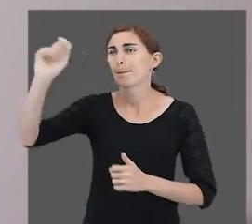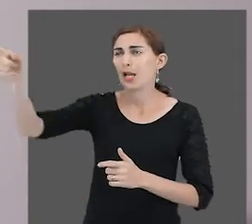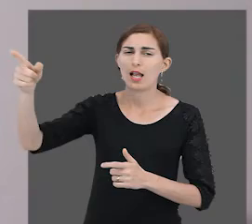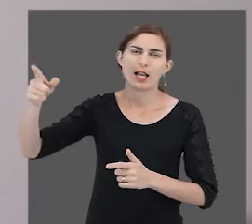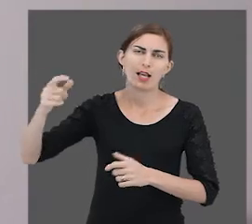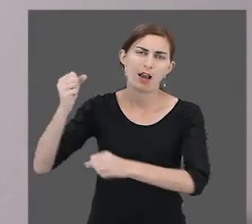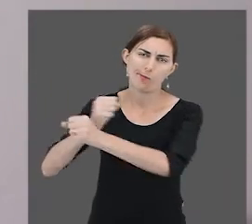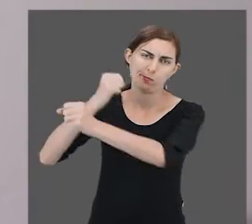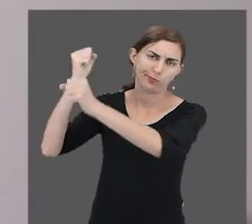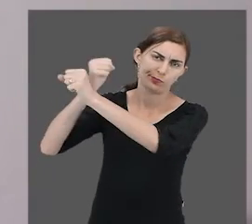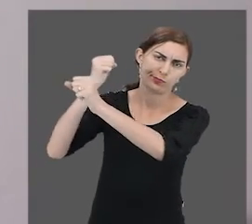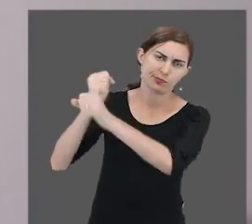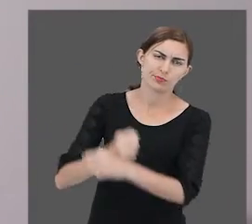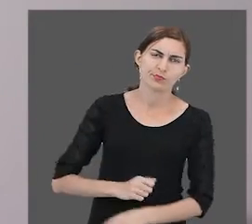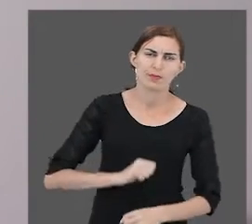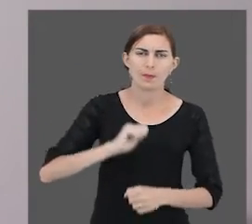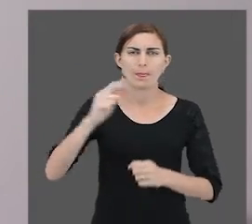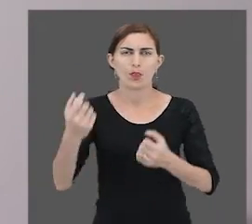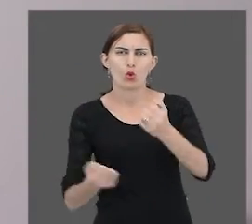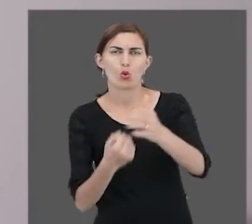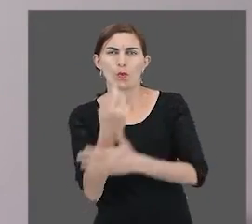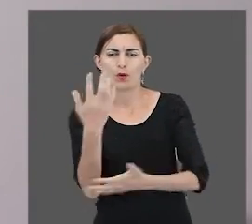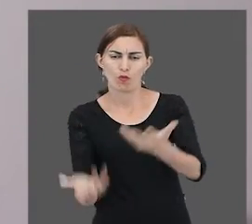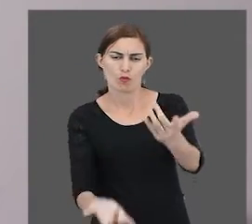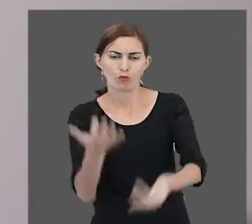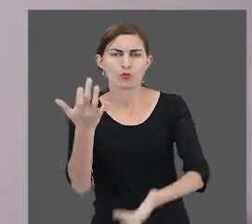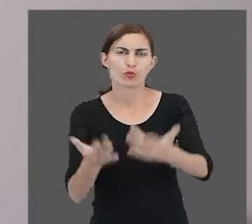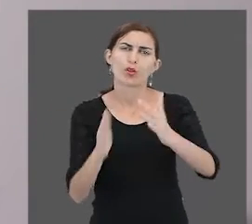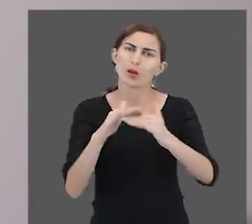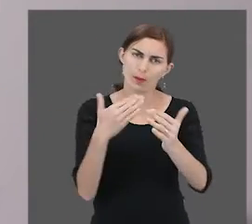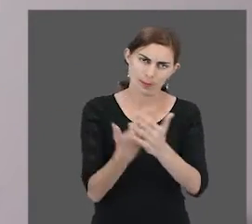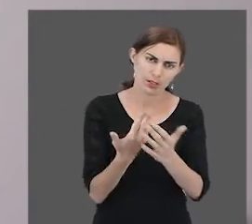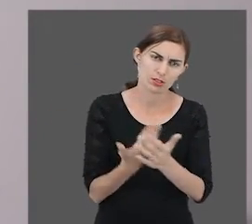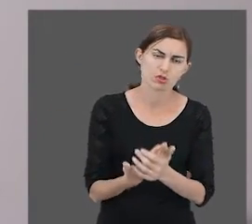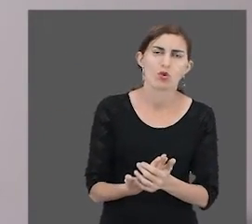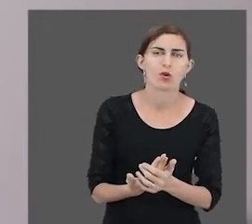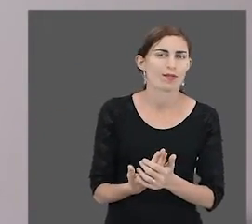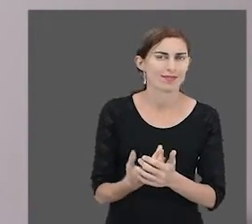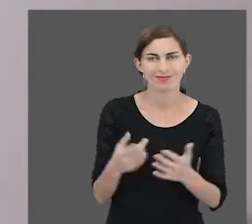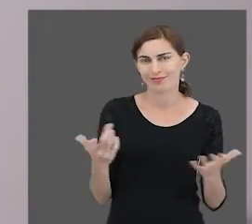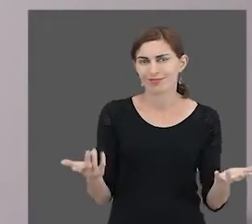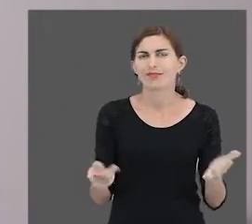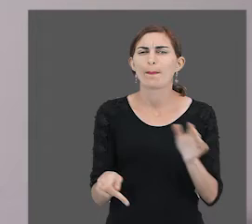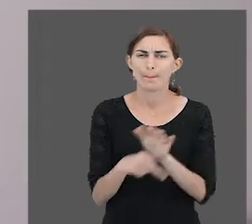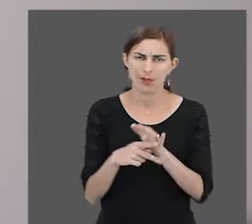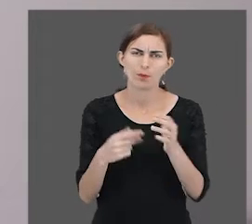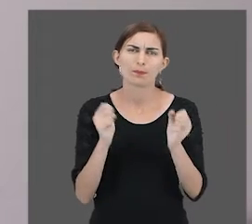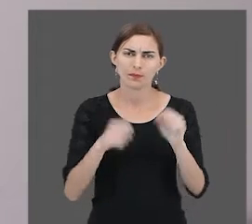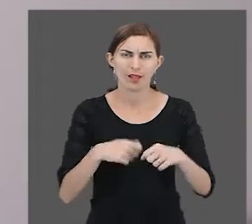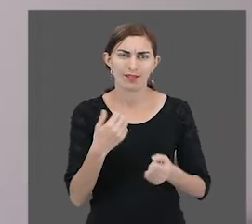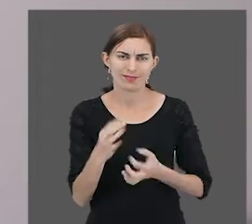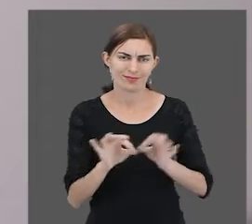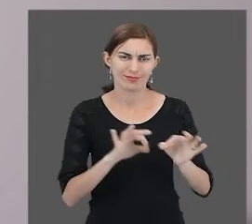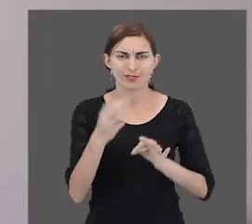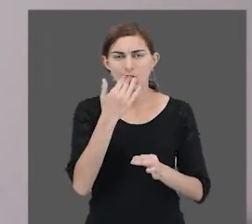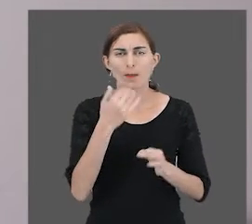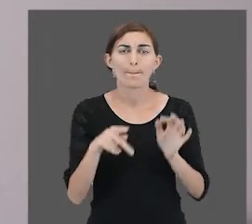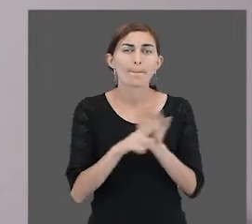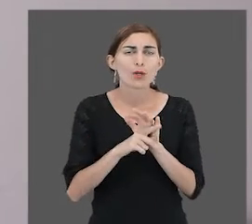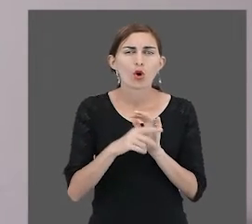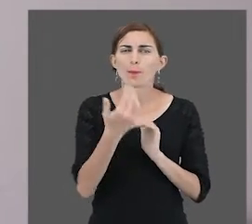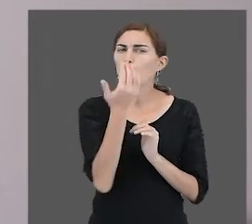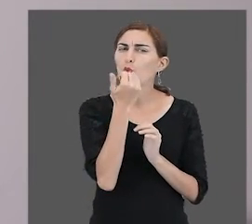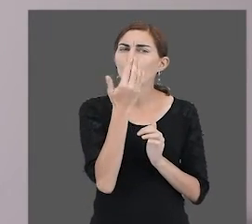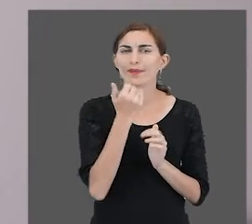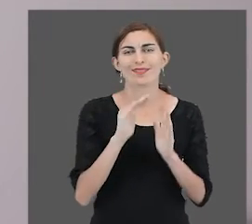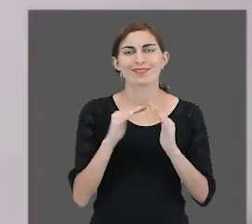pagar mão de obra terceirizada, comprar um fogão para a escola, que tem a ver com a merenda, mas o recurso deve ser destinado para a compra de alimento